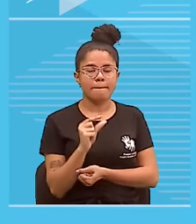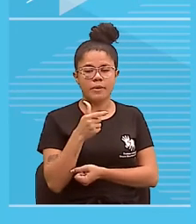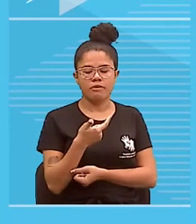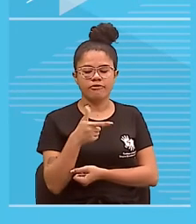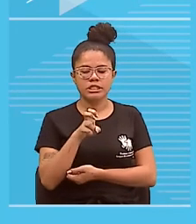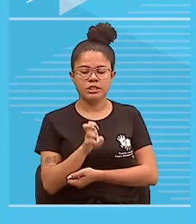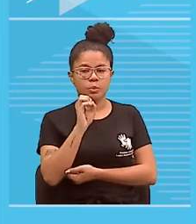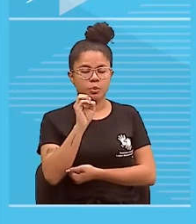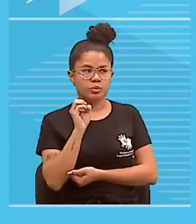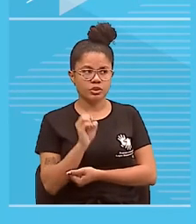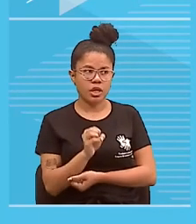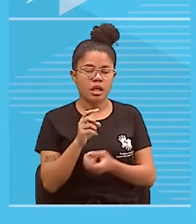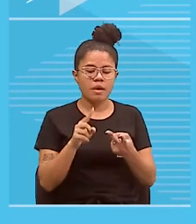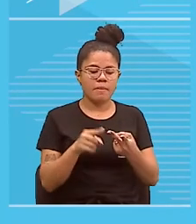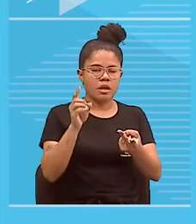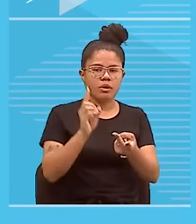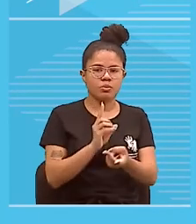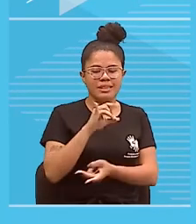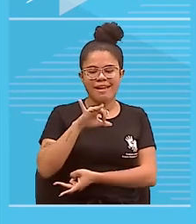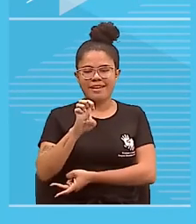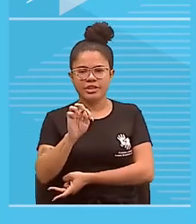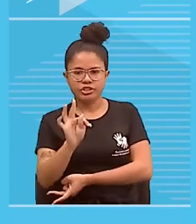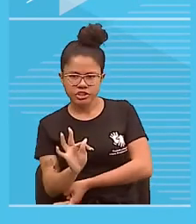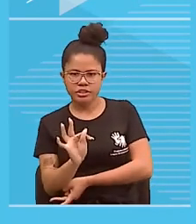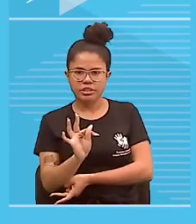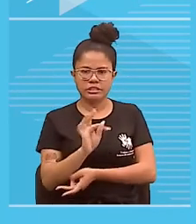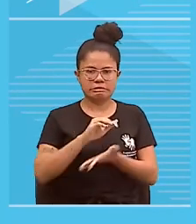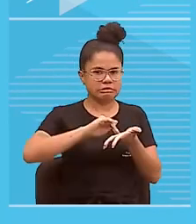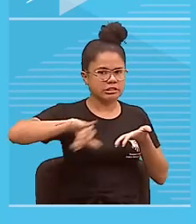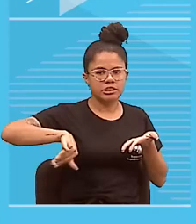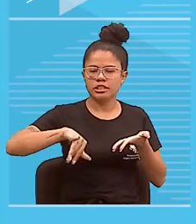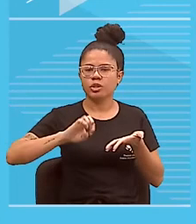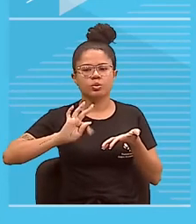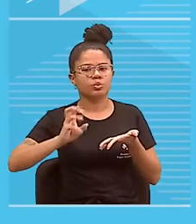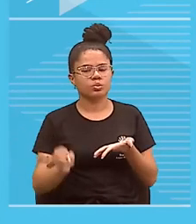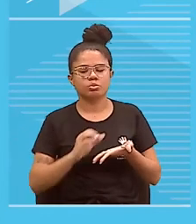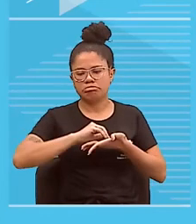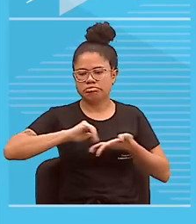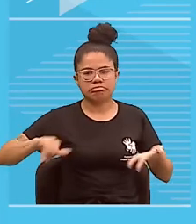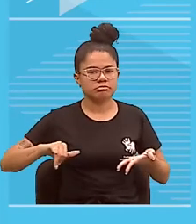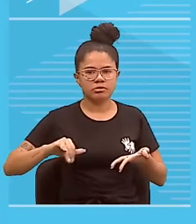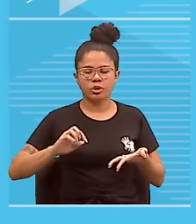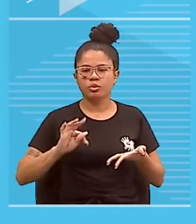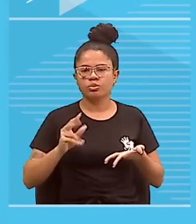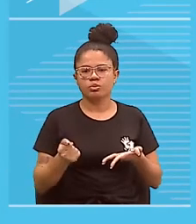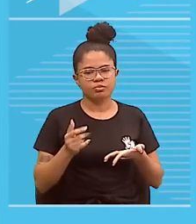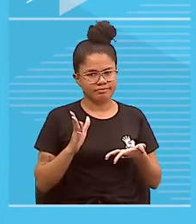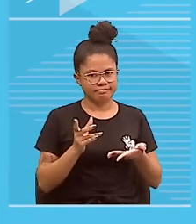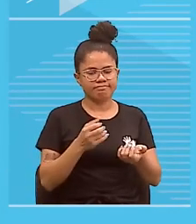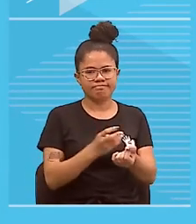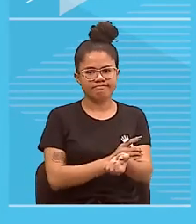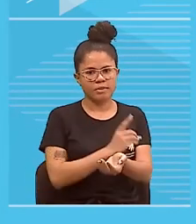25 porcento o daite aquele que tira mesmo tira tudo é um ingrediente eu tirei totalmente aquele ingrediente